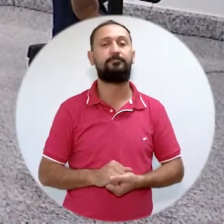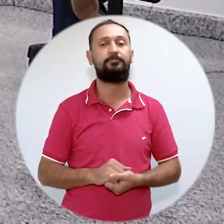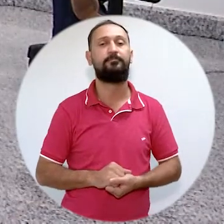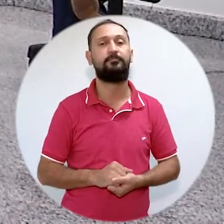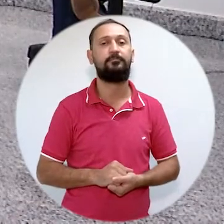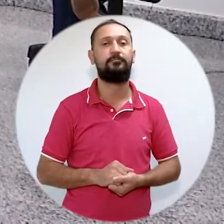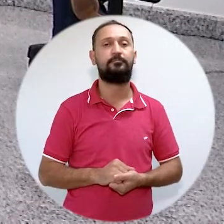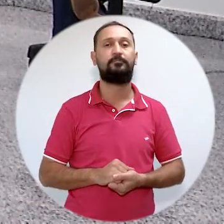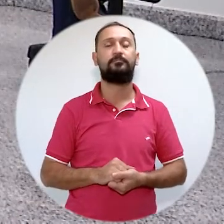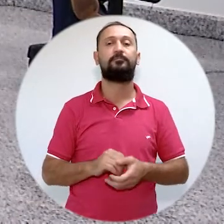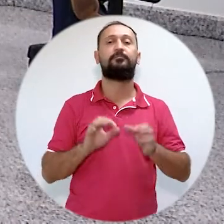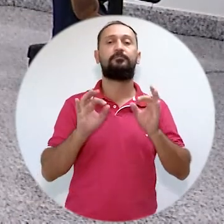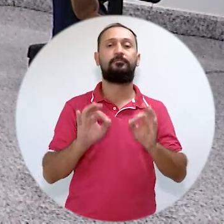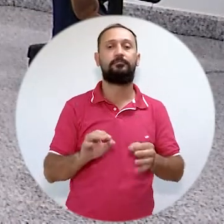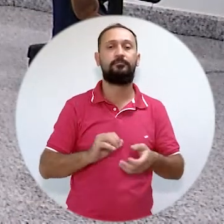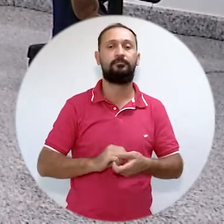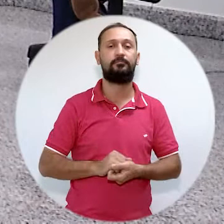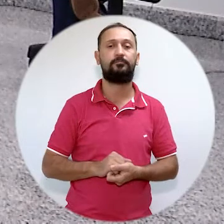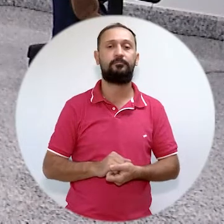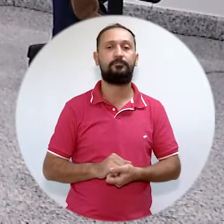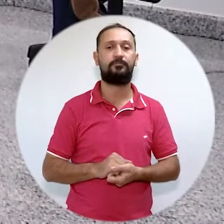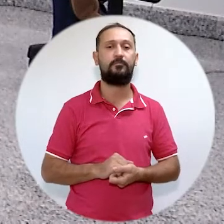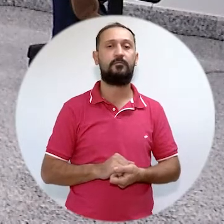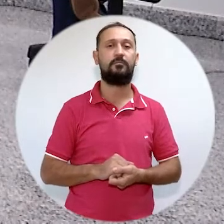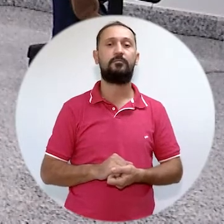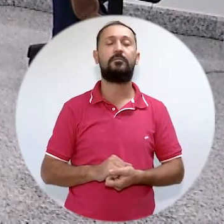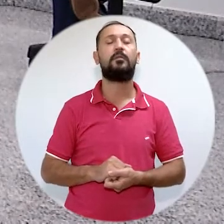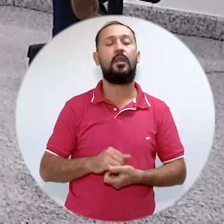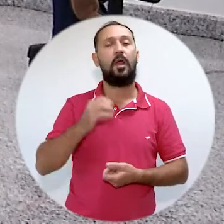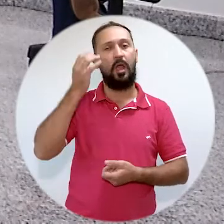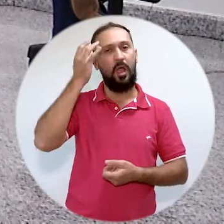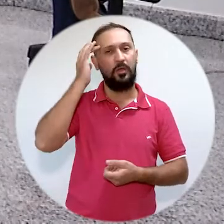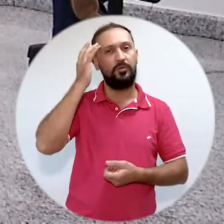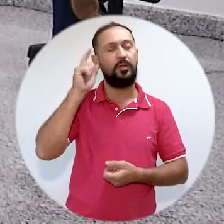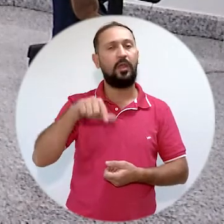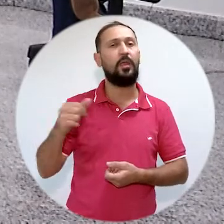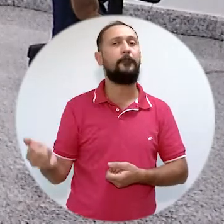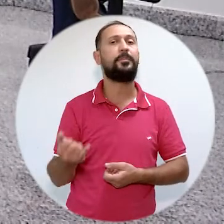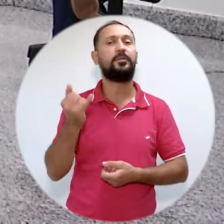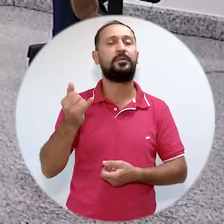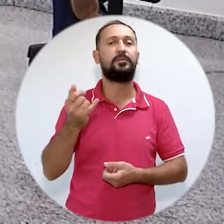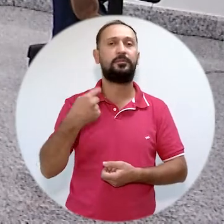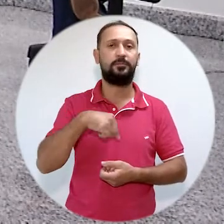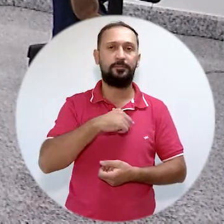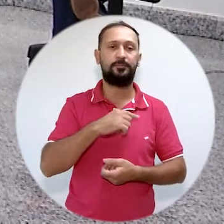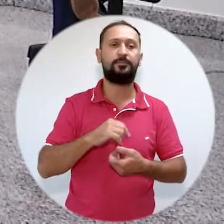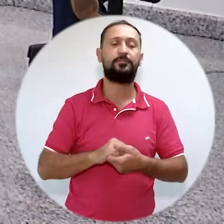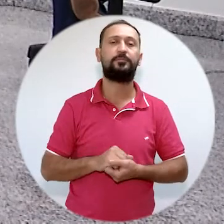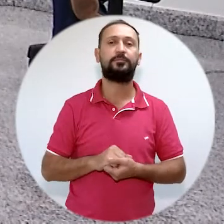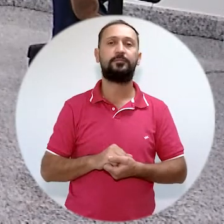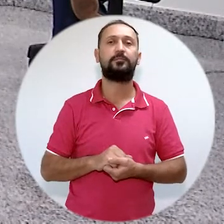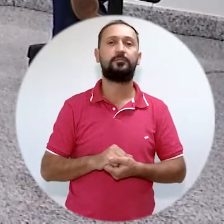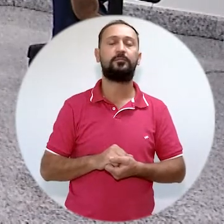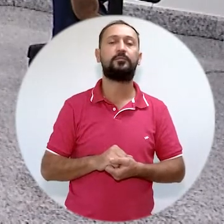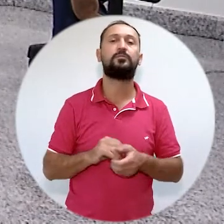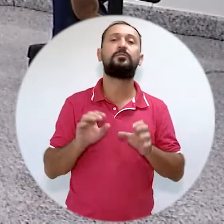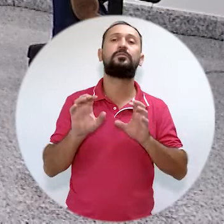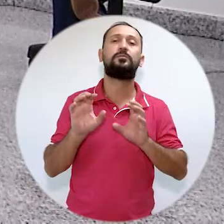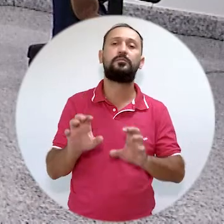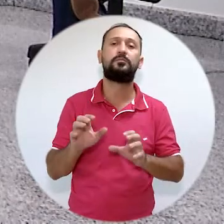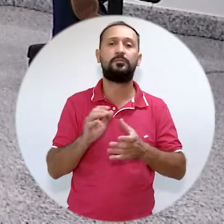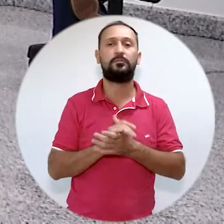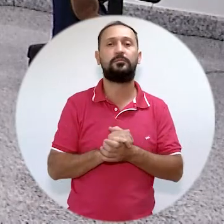você falou. Tá certo, a gente já encaminhando para o nosso encerramento, acho que é um ponto importante, Karine, me ocorreu também, a questão